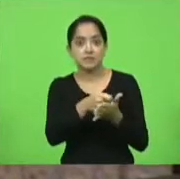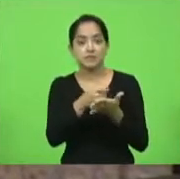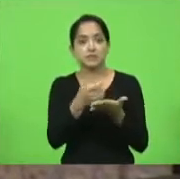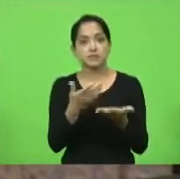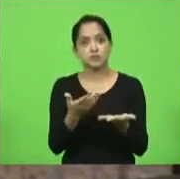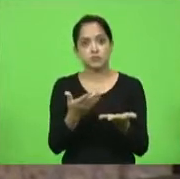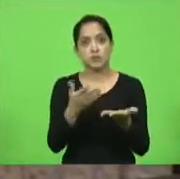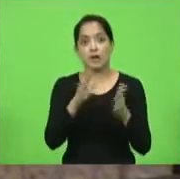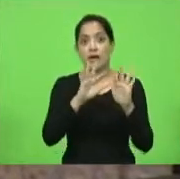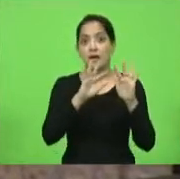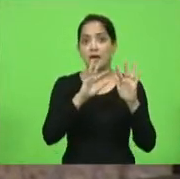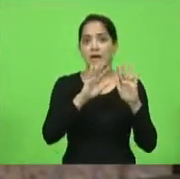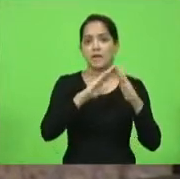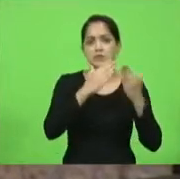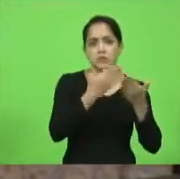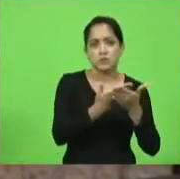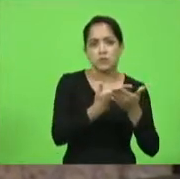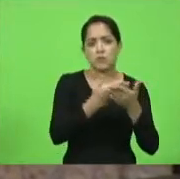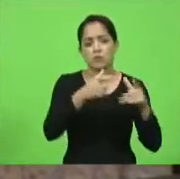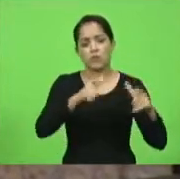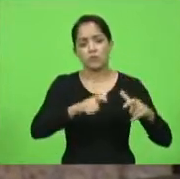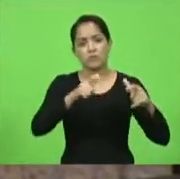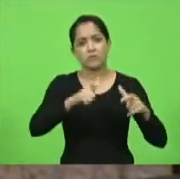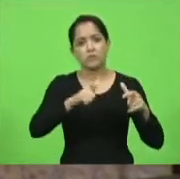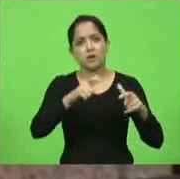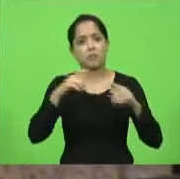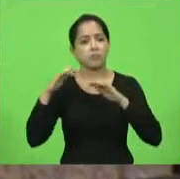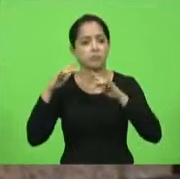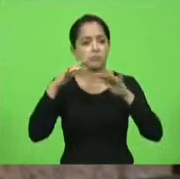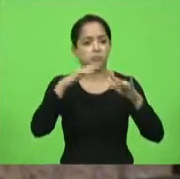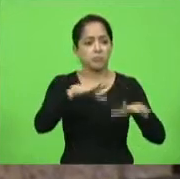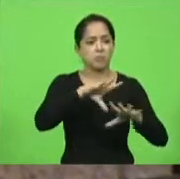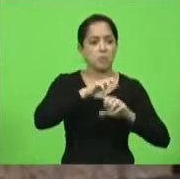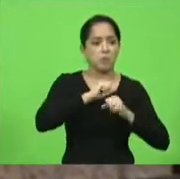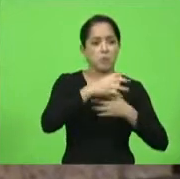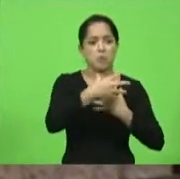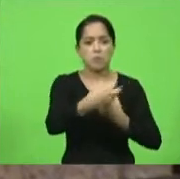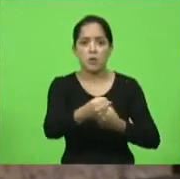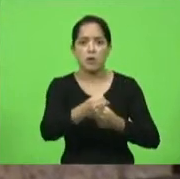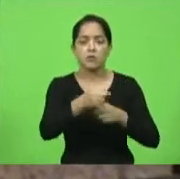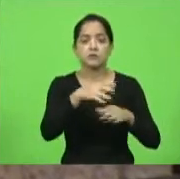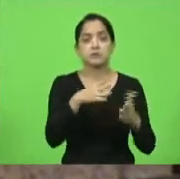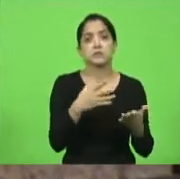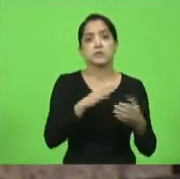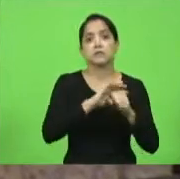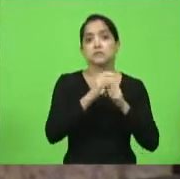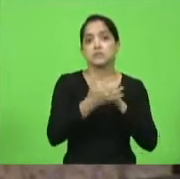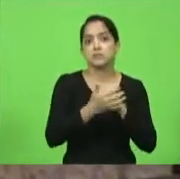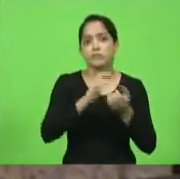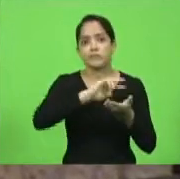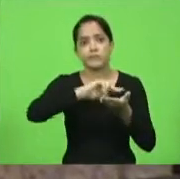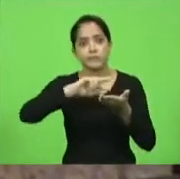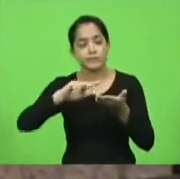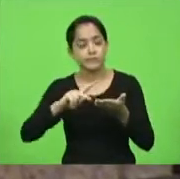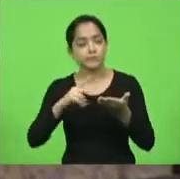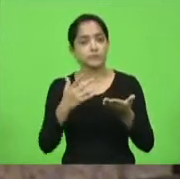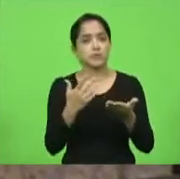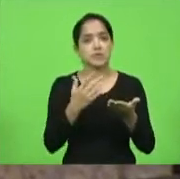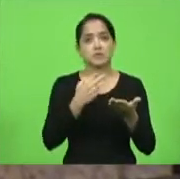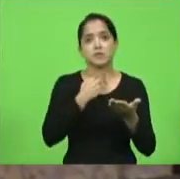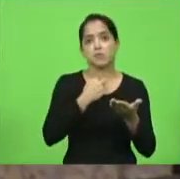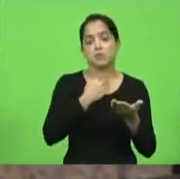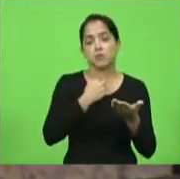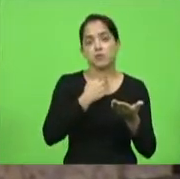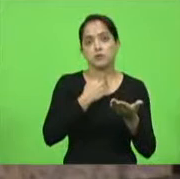a escola é um local onde todos irão se contaminar e que o coronavírus... Isso é um absurdo, não pode e